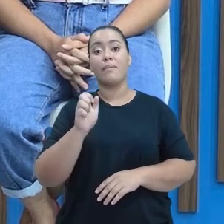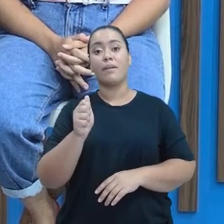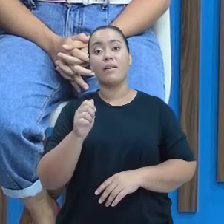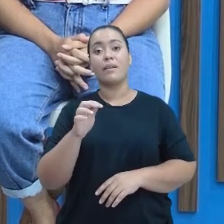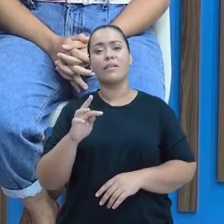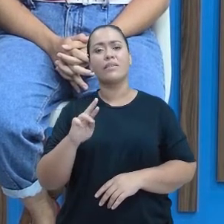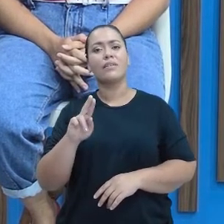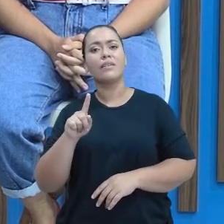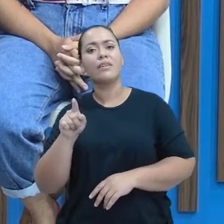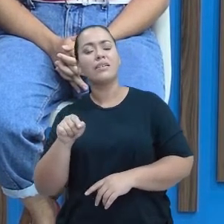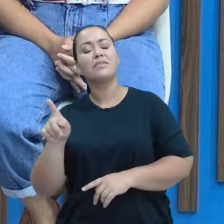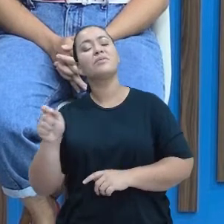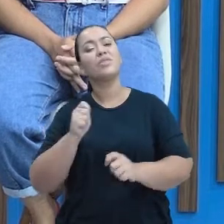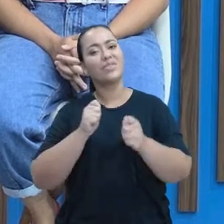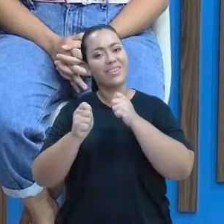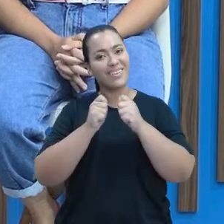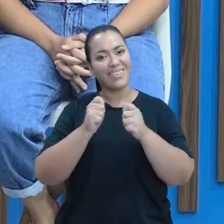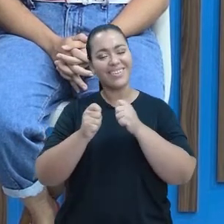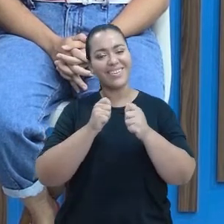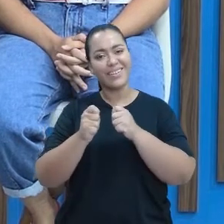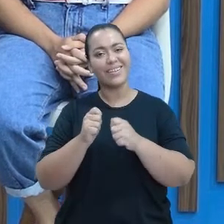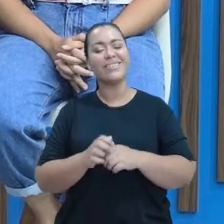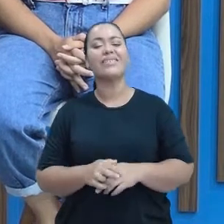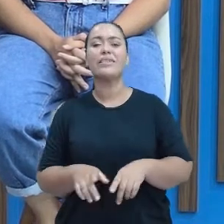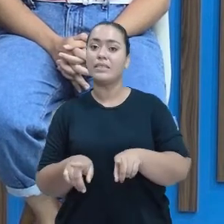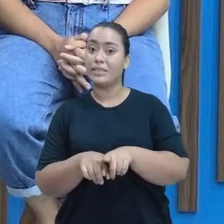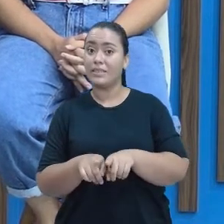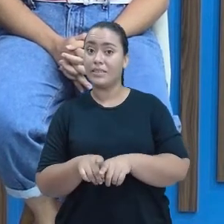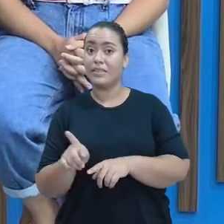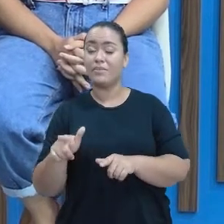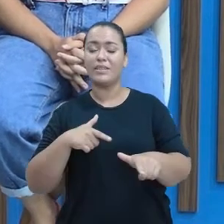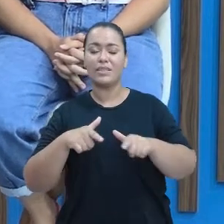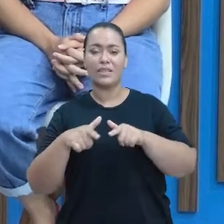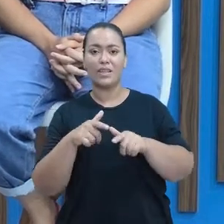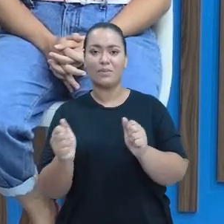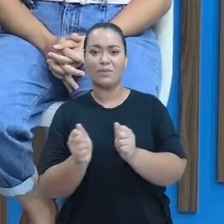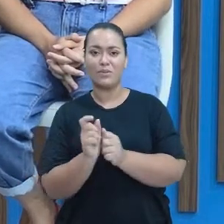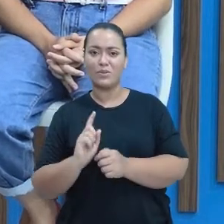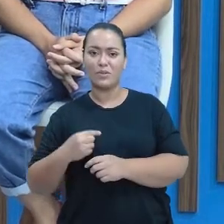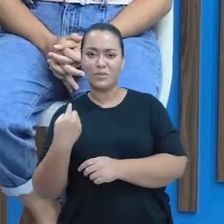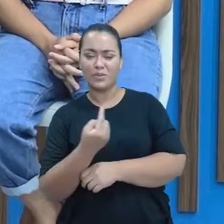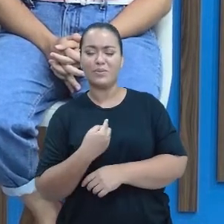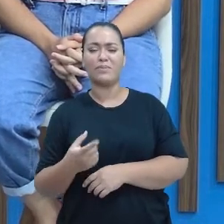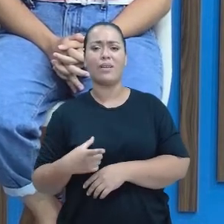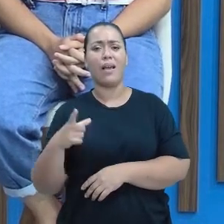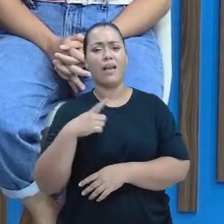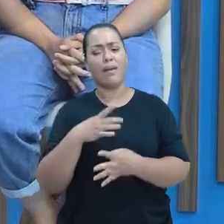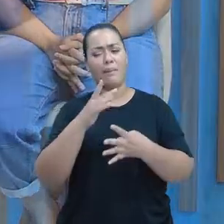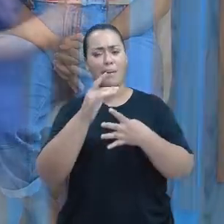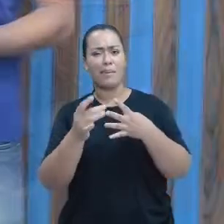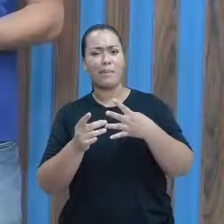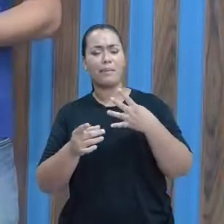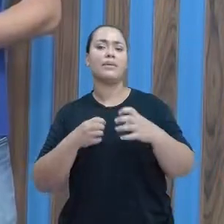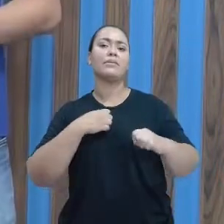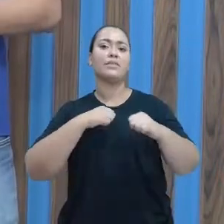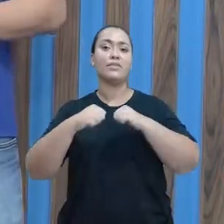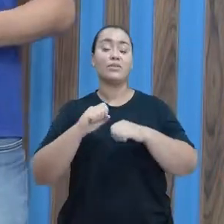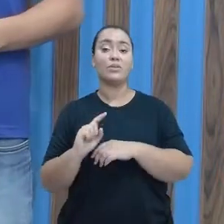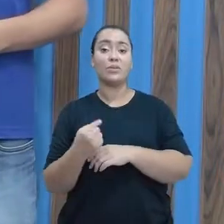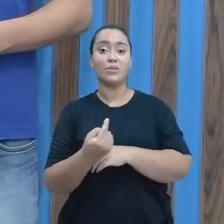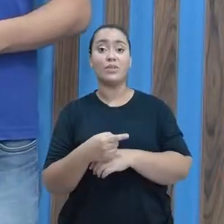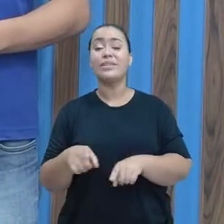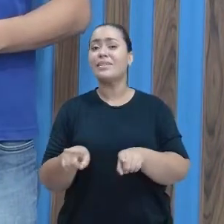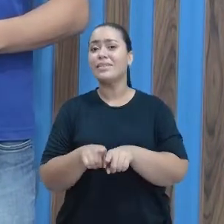Beatriz é jornalista, e, enfim, trabalha também conosco, e tem bastante questões para discutir aqui conosco, tá? E a